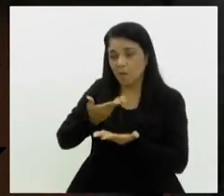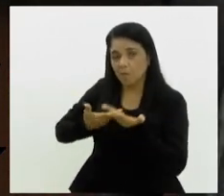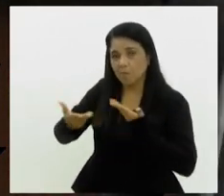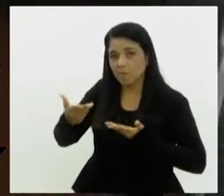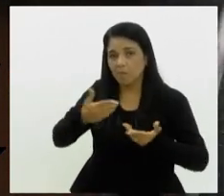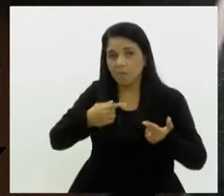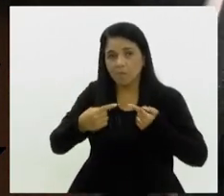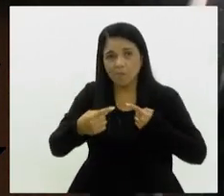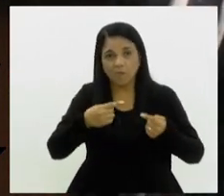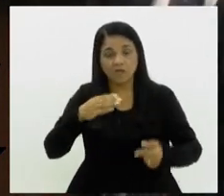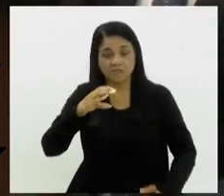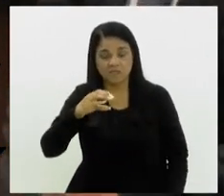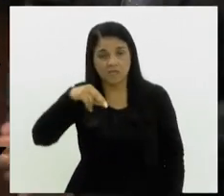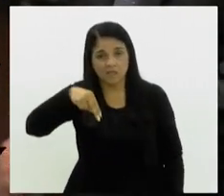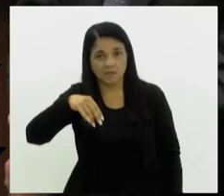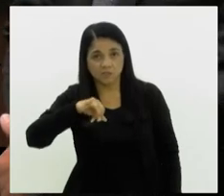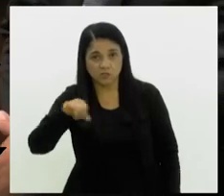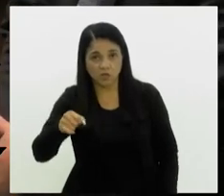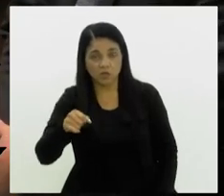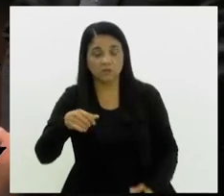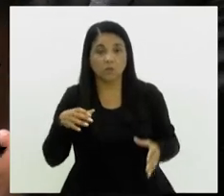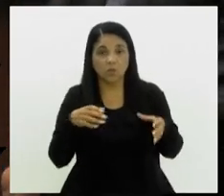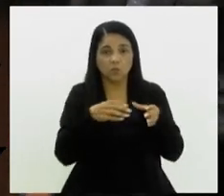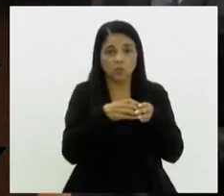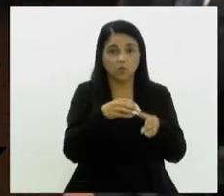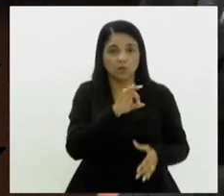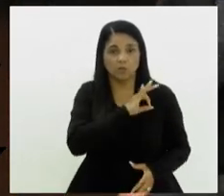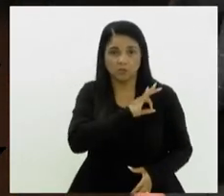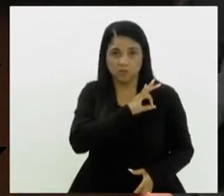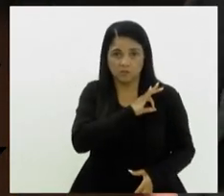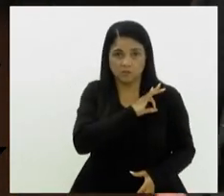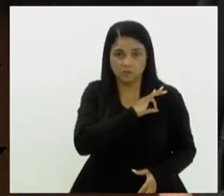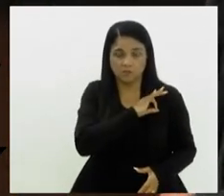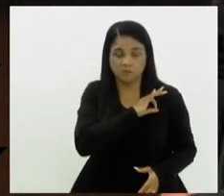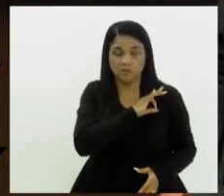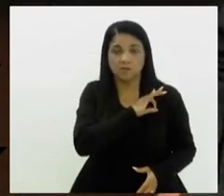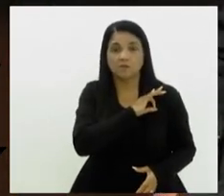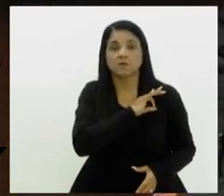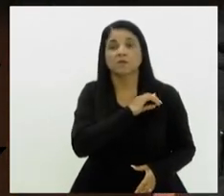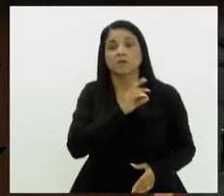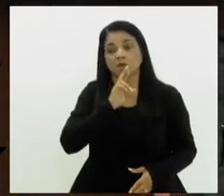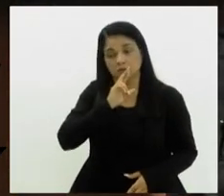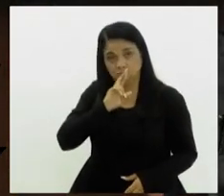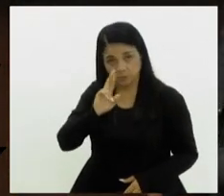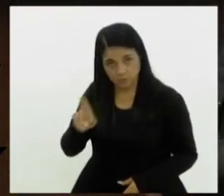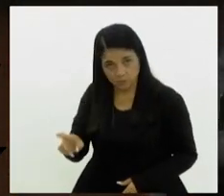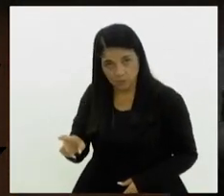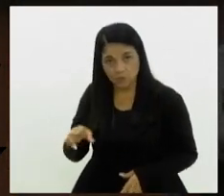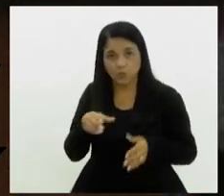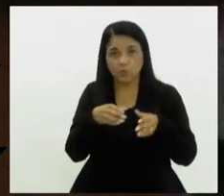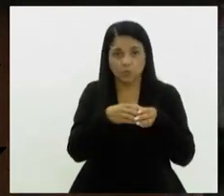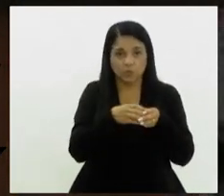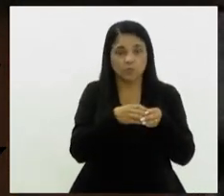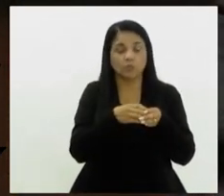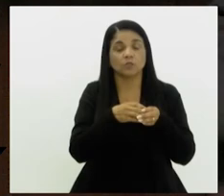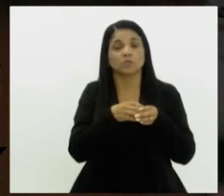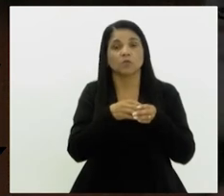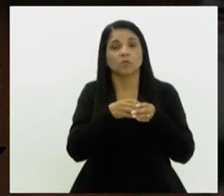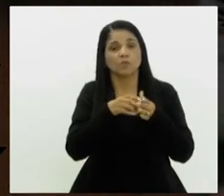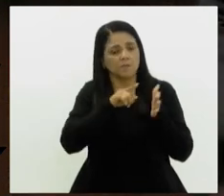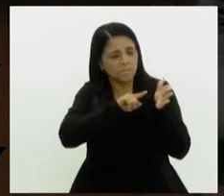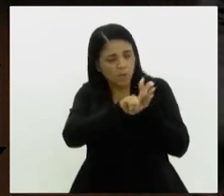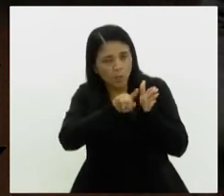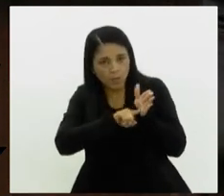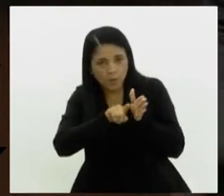CNJ com as nossas forças policiais, inclusive as polícias responderam um questionário e